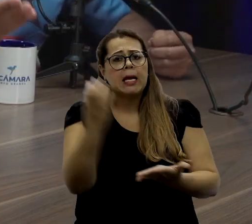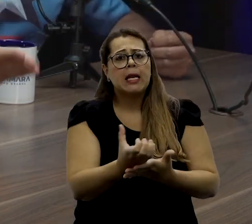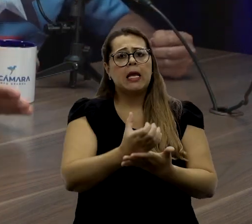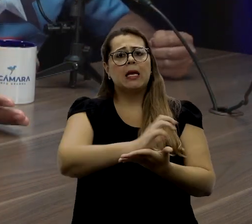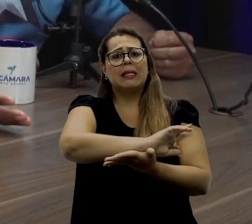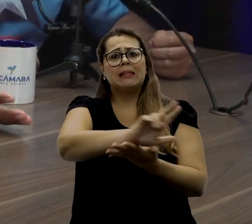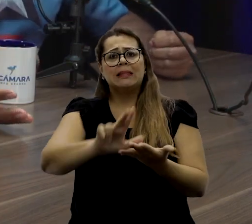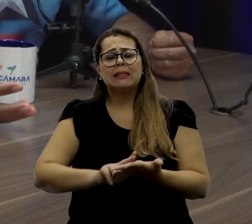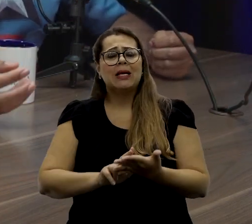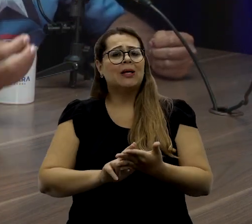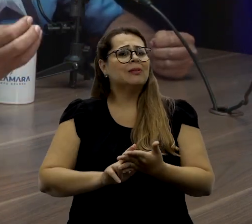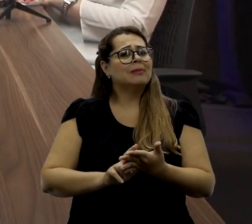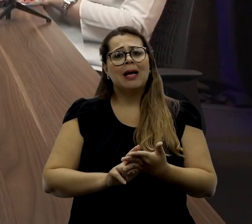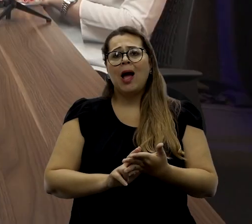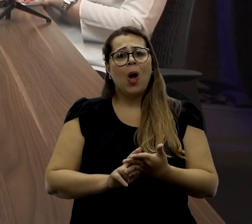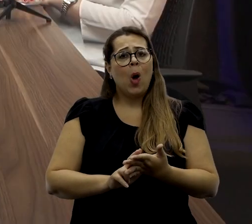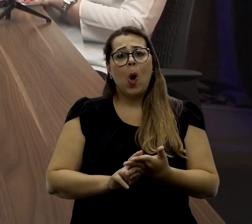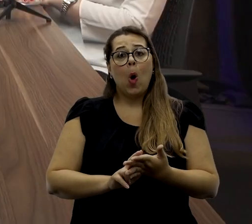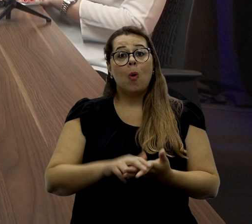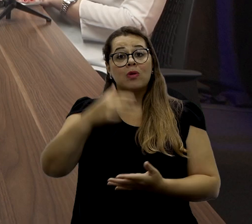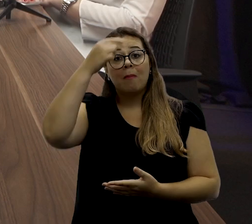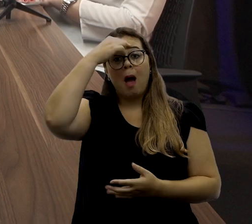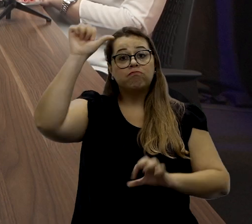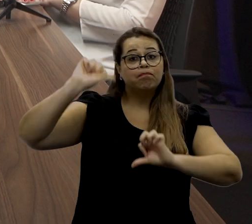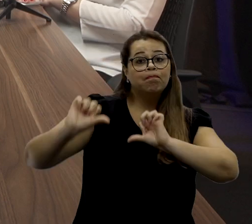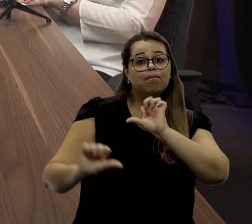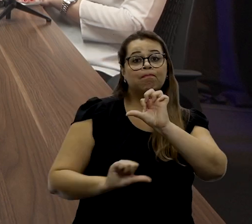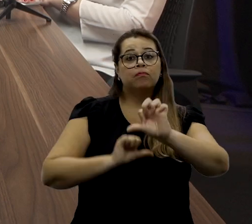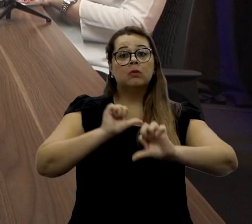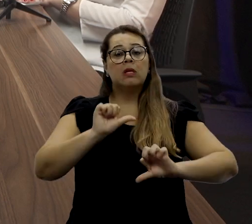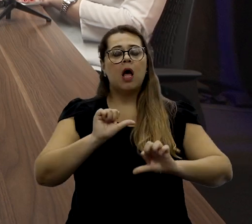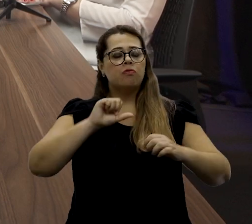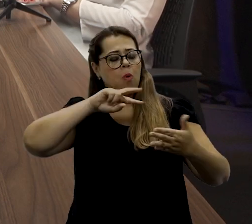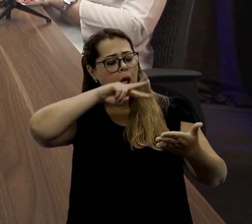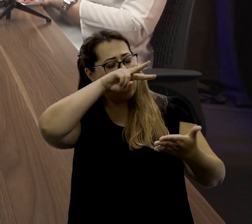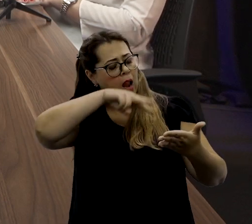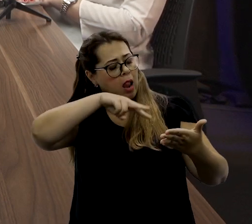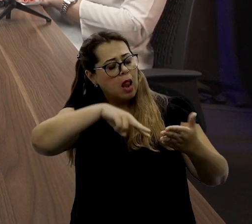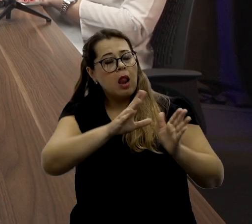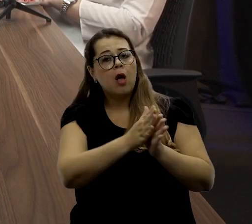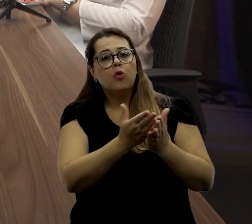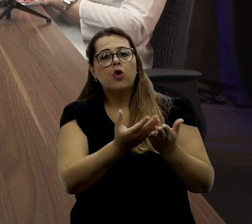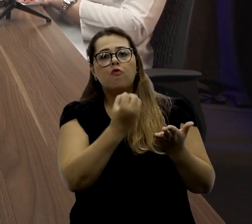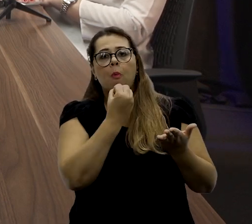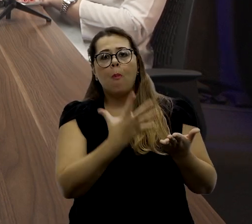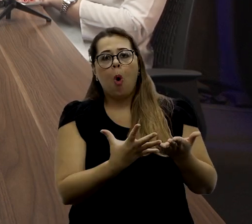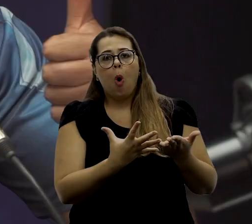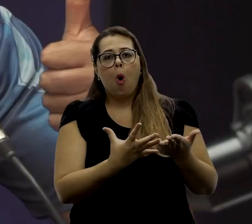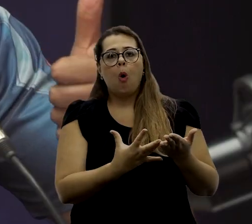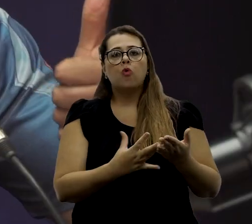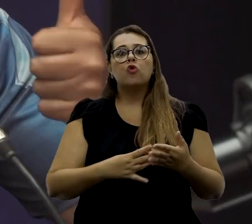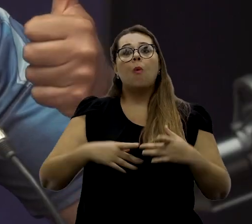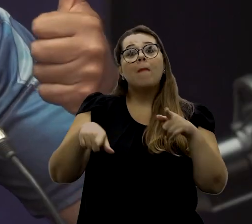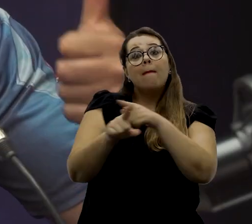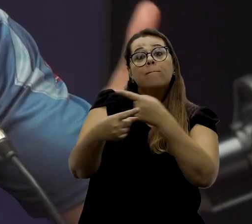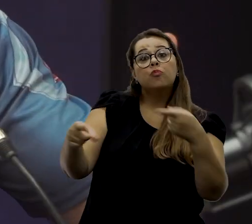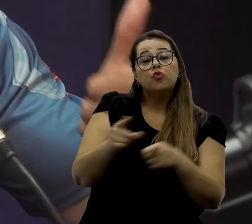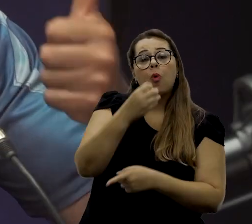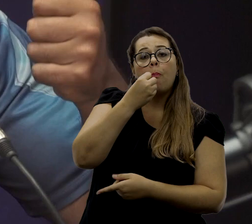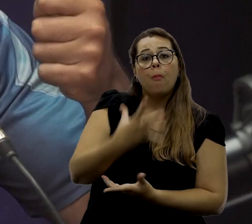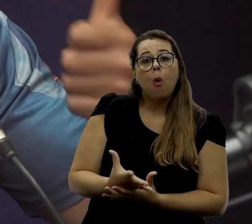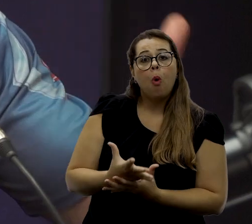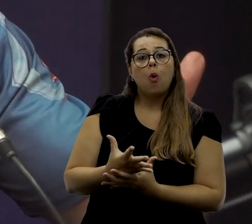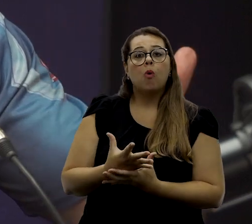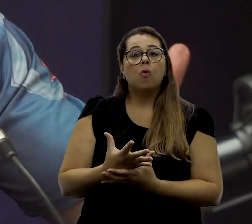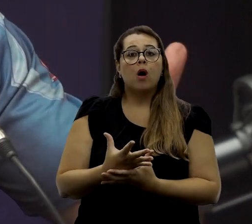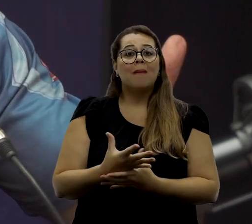boa música. É assim que se constrói o seu amanhã. Primeiro, saber quem é você. Saber seus pontos fracos,